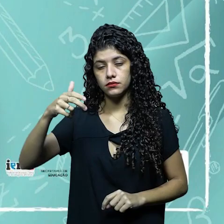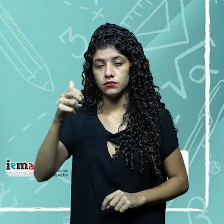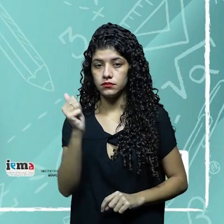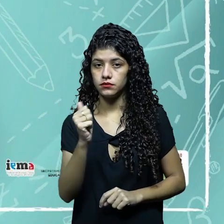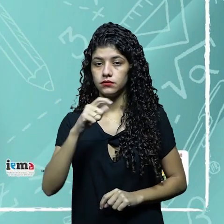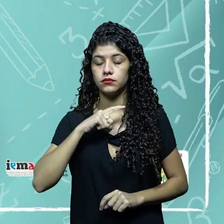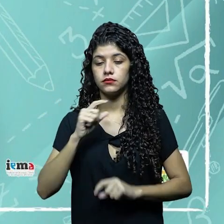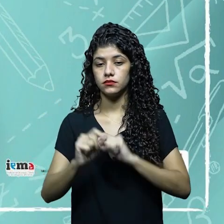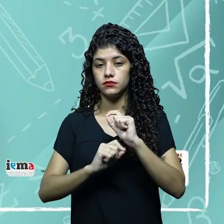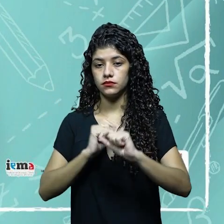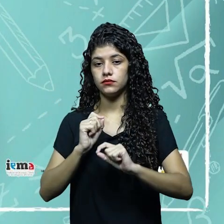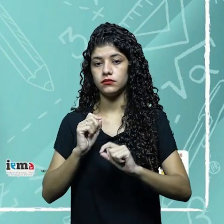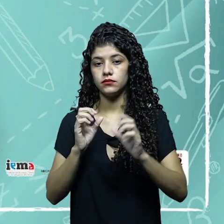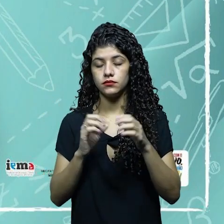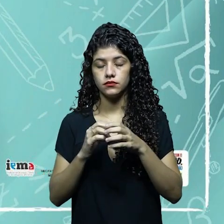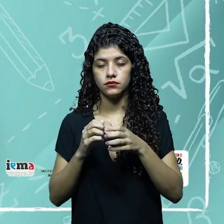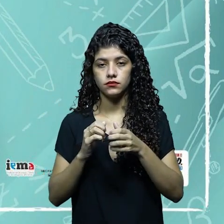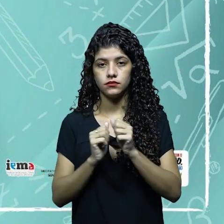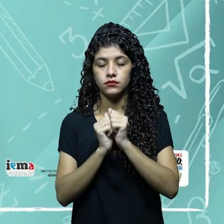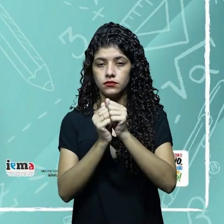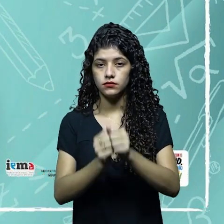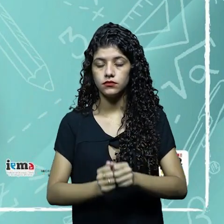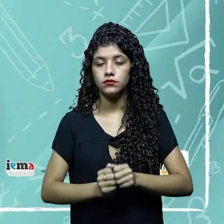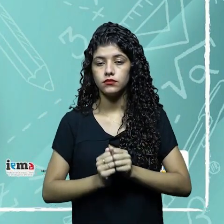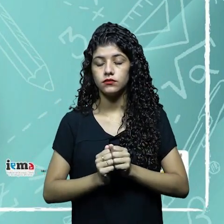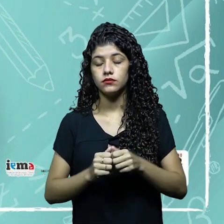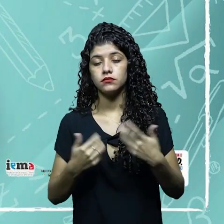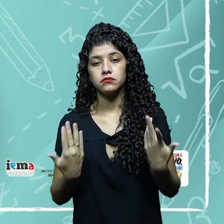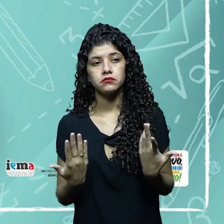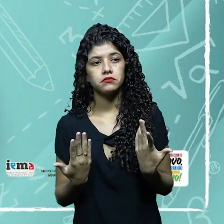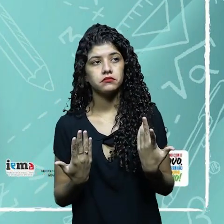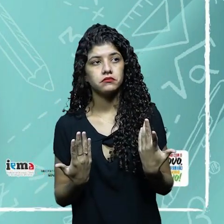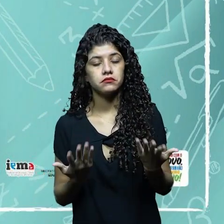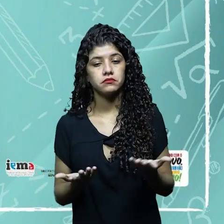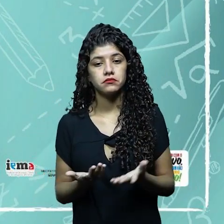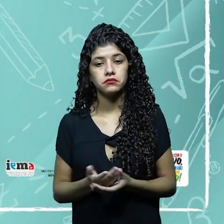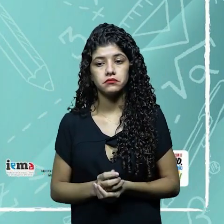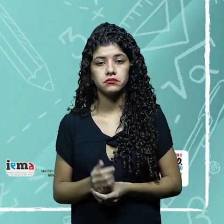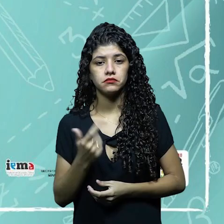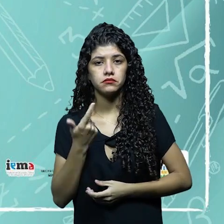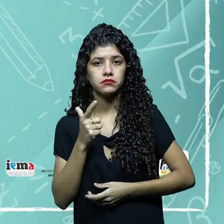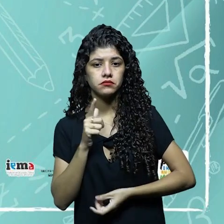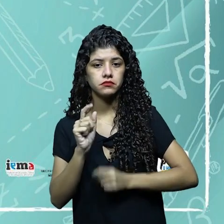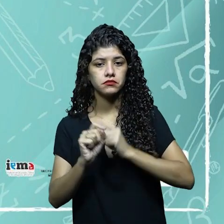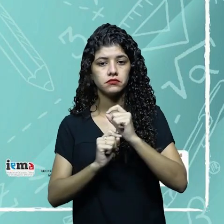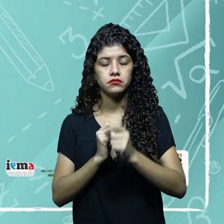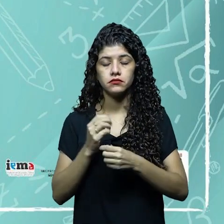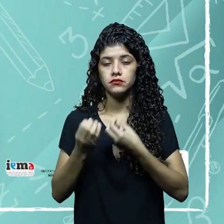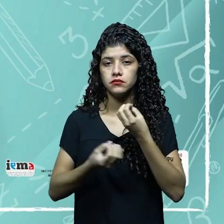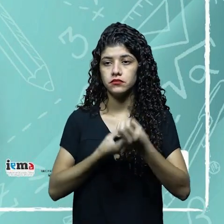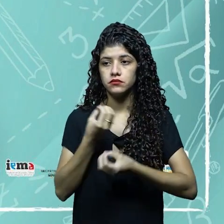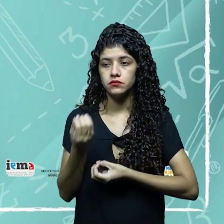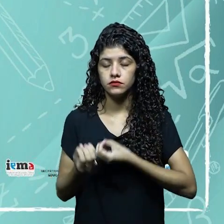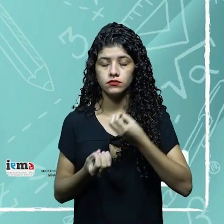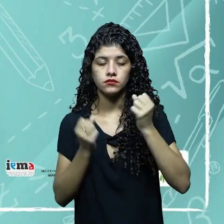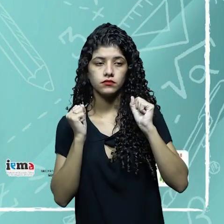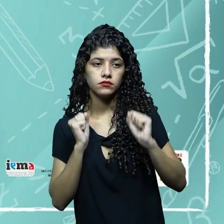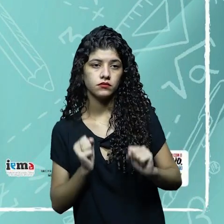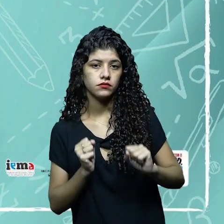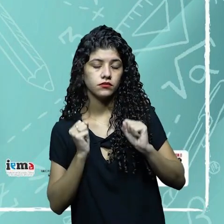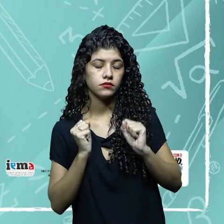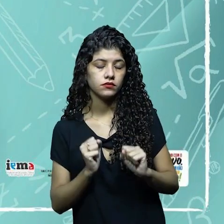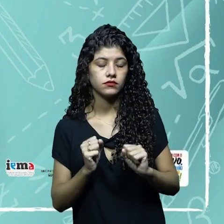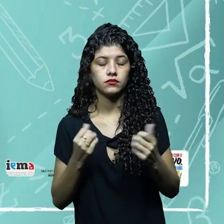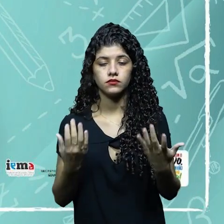unida, segmentada, fazendo parte. Mas e aí, professora, eu não tenho uma outra forma que eu possa, de